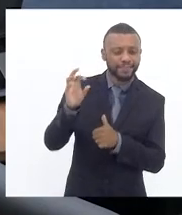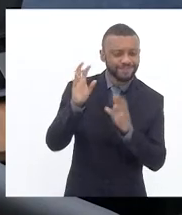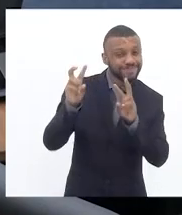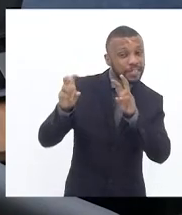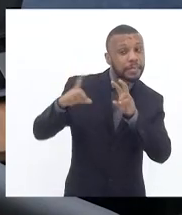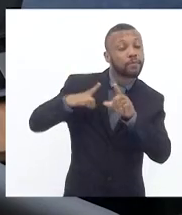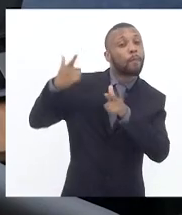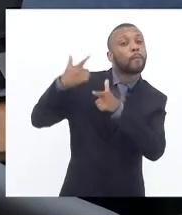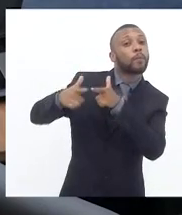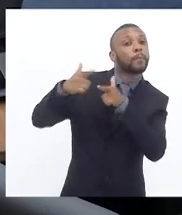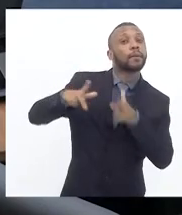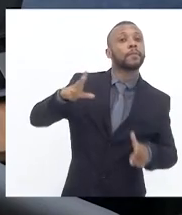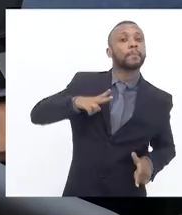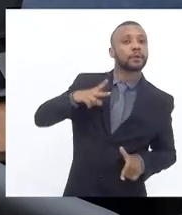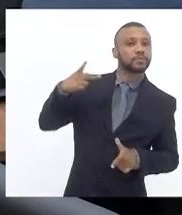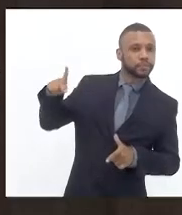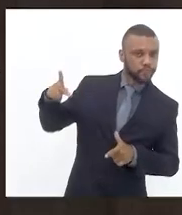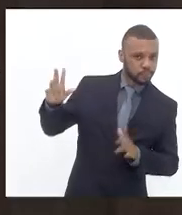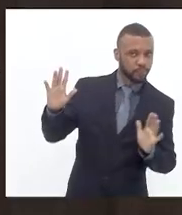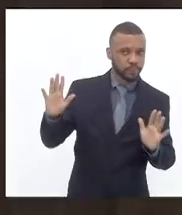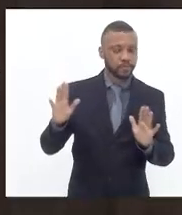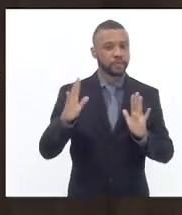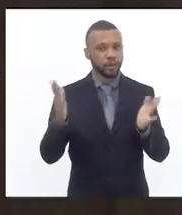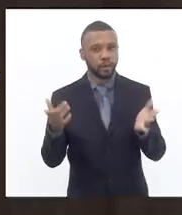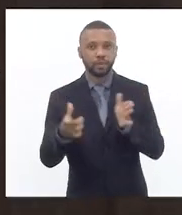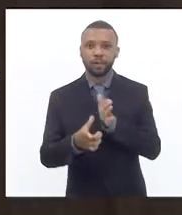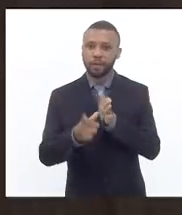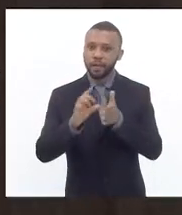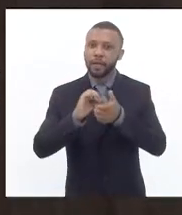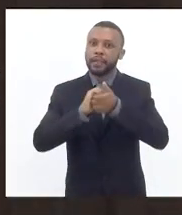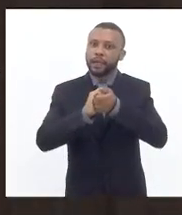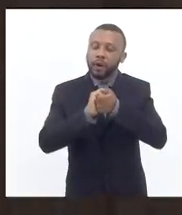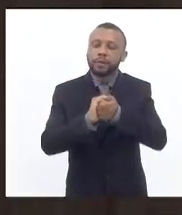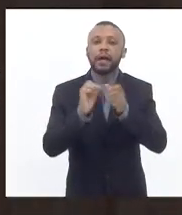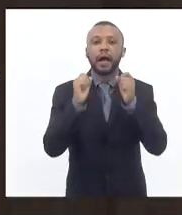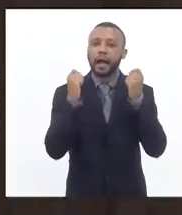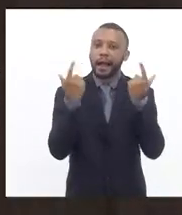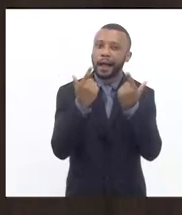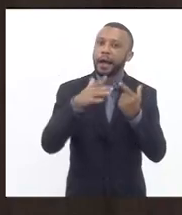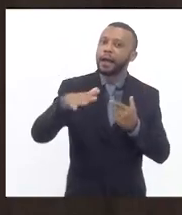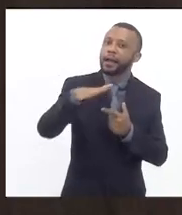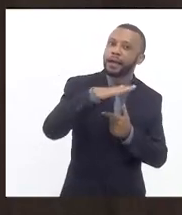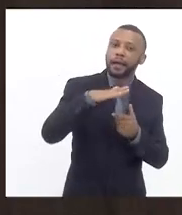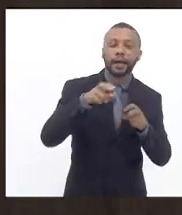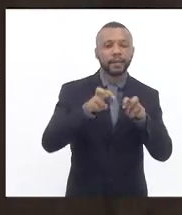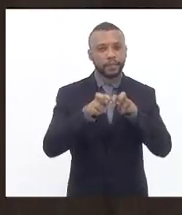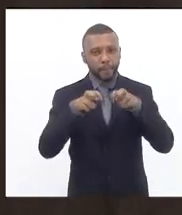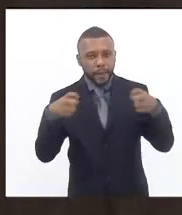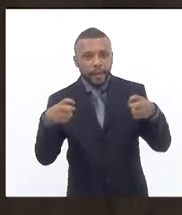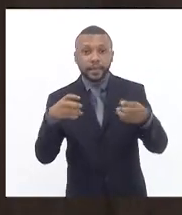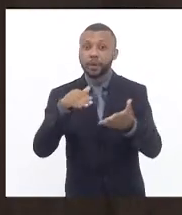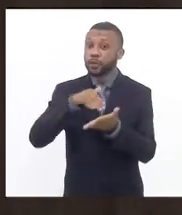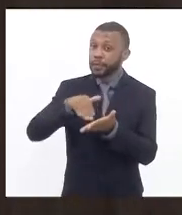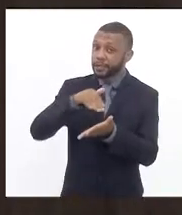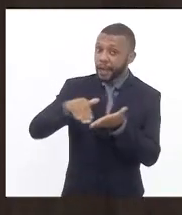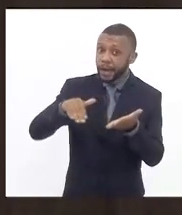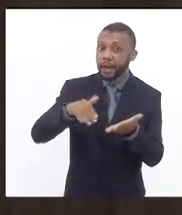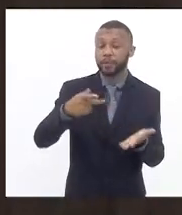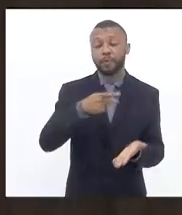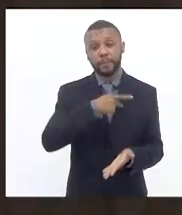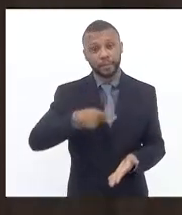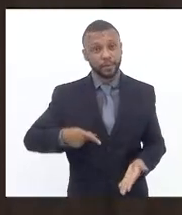teve um problema pessoal bom gente mão só dar o espaço saiu da mesa só dá o secretário Presidente mais Pacheco